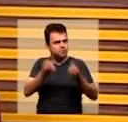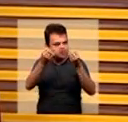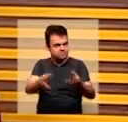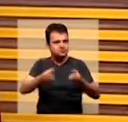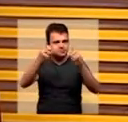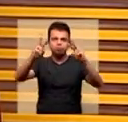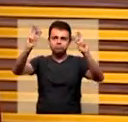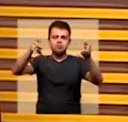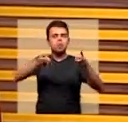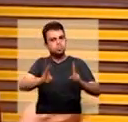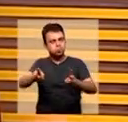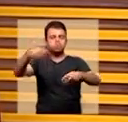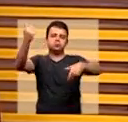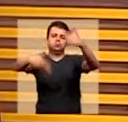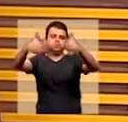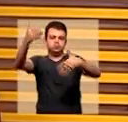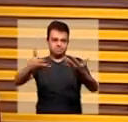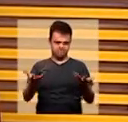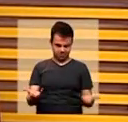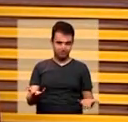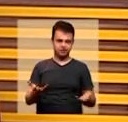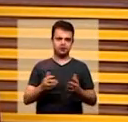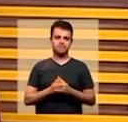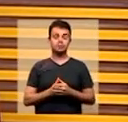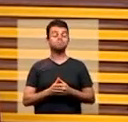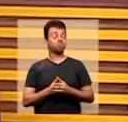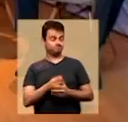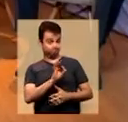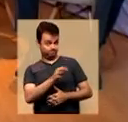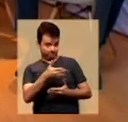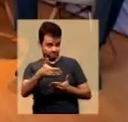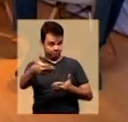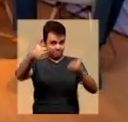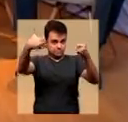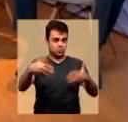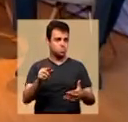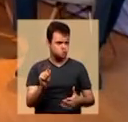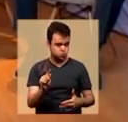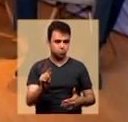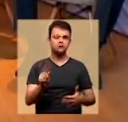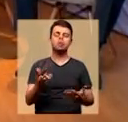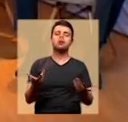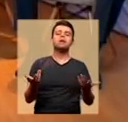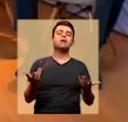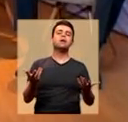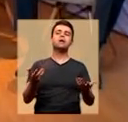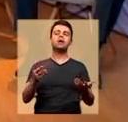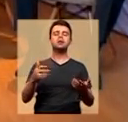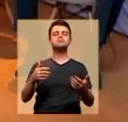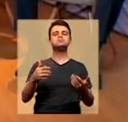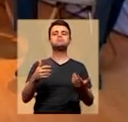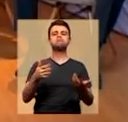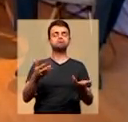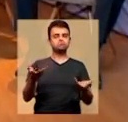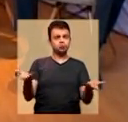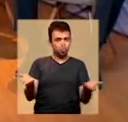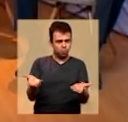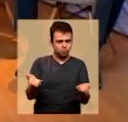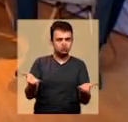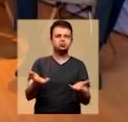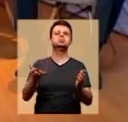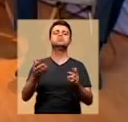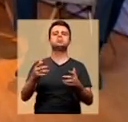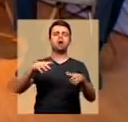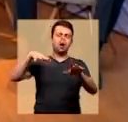no próximo bloco, né, Matheus? Do que a gente vai tratar daqui a pouquinho. É isso mesmo. No próximo bloco, a gente vai dar um pouco de esperança, falar um pouco como